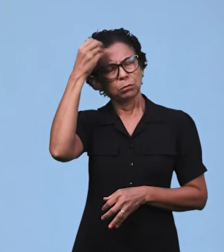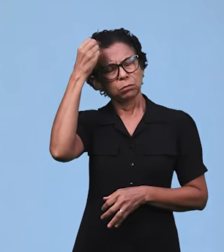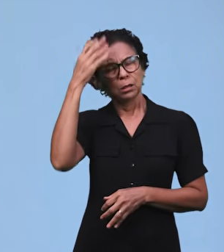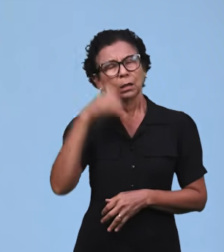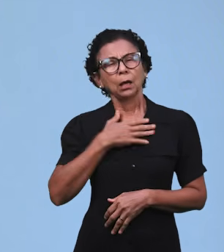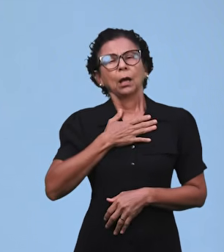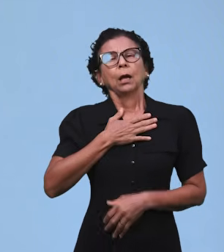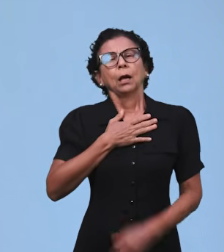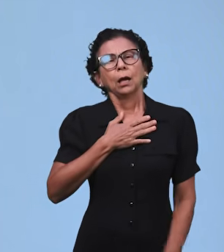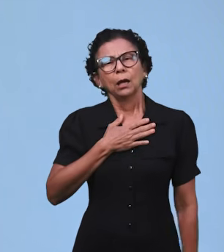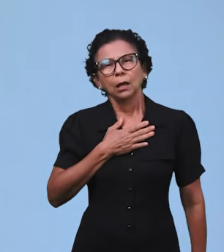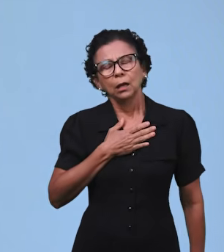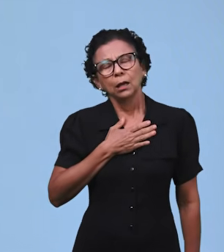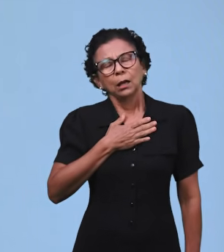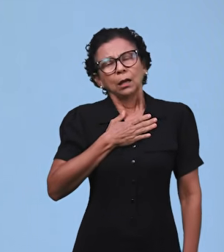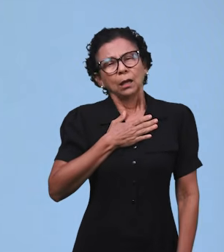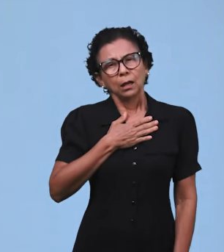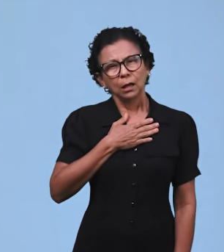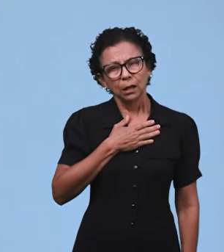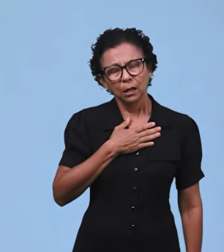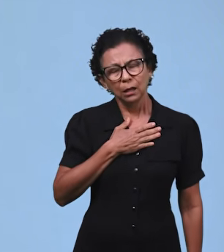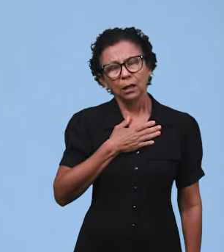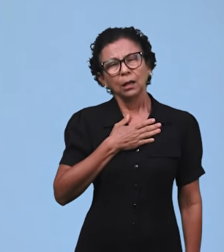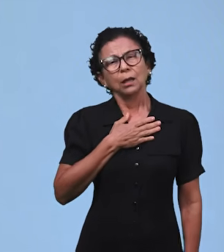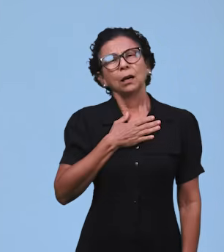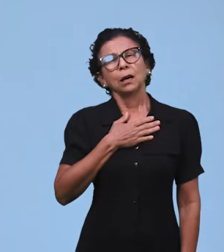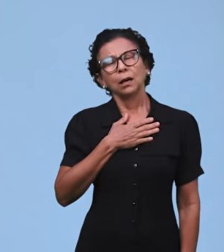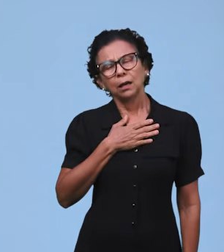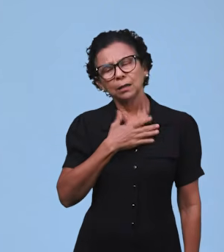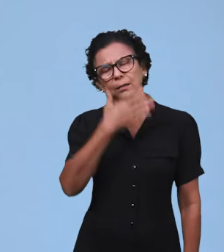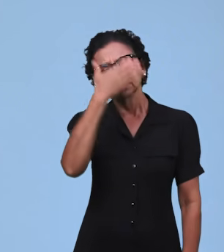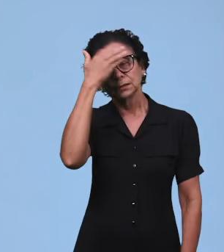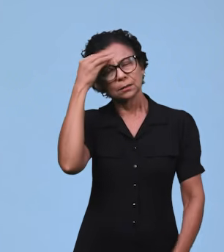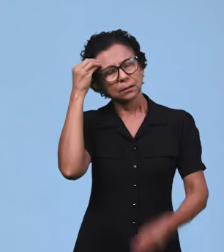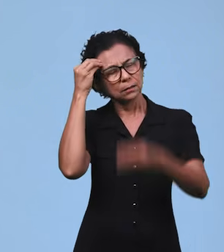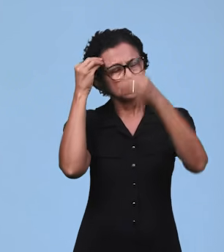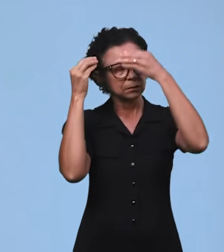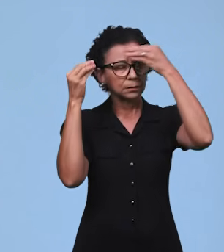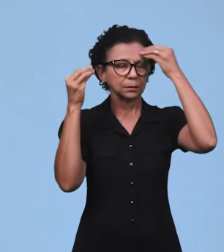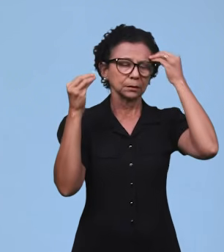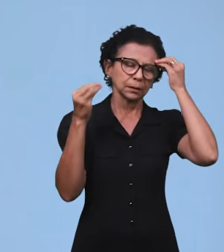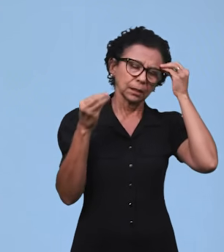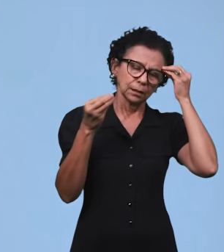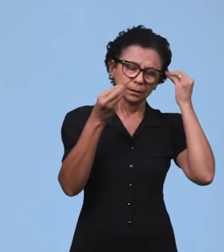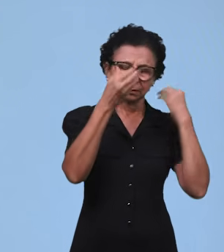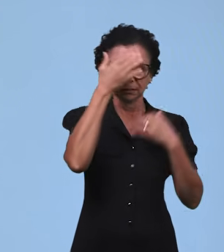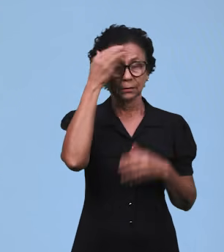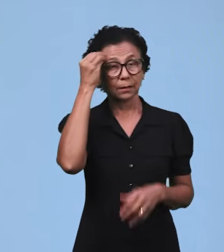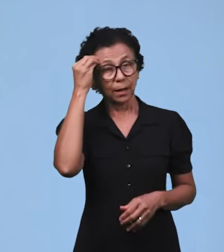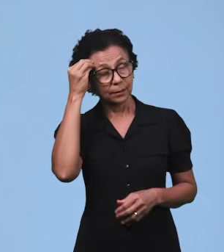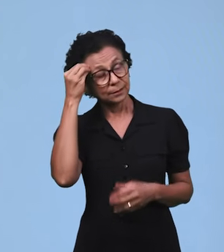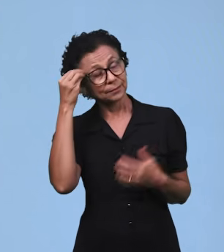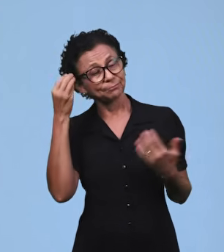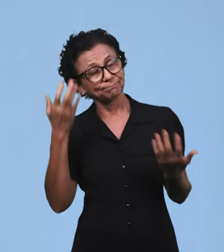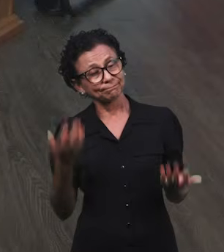fadiga. O paciente, ele às vezes relata que tem uma névoa mental, sintomas de